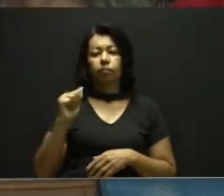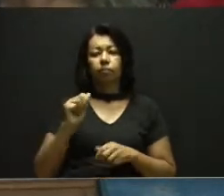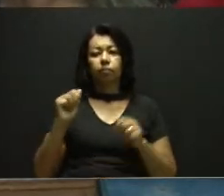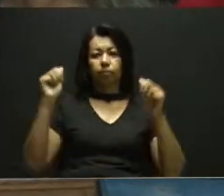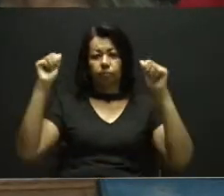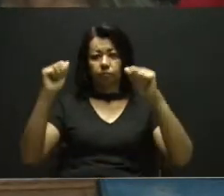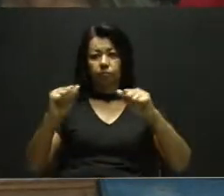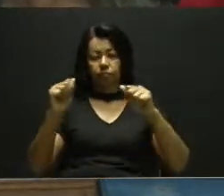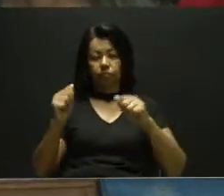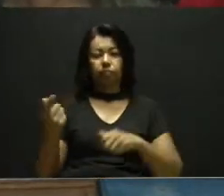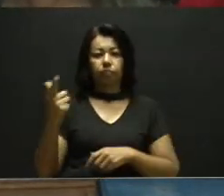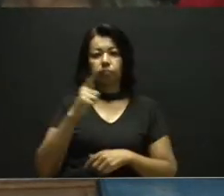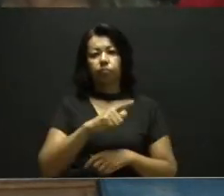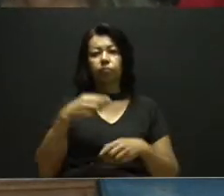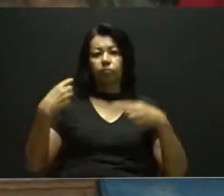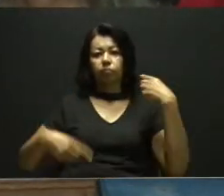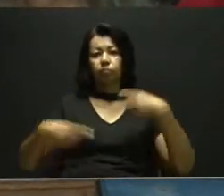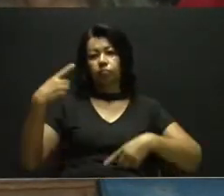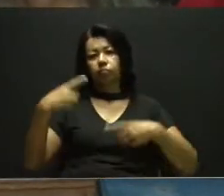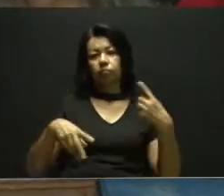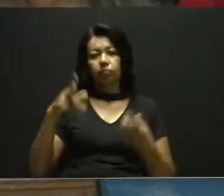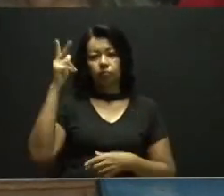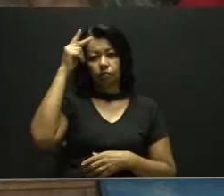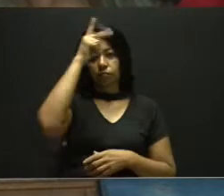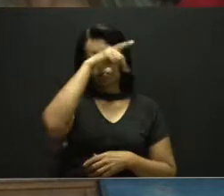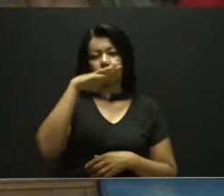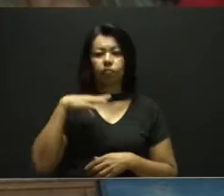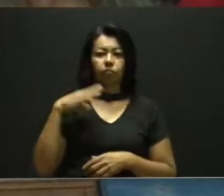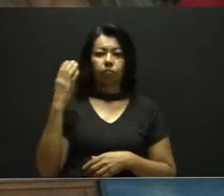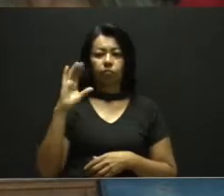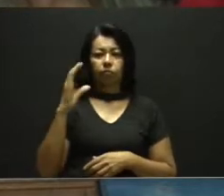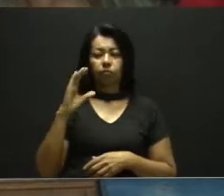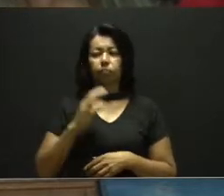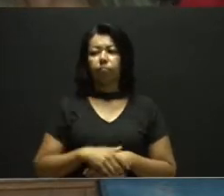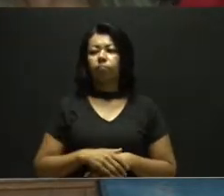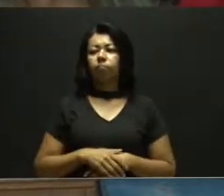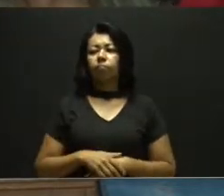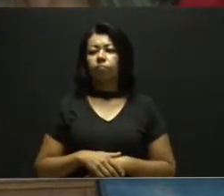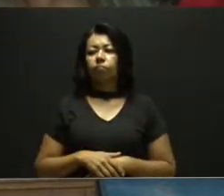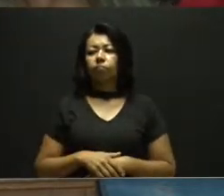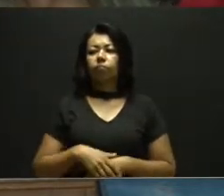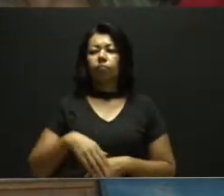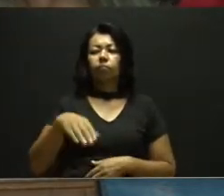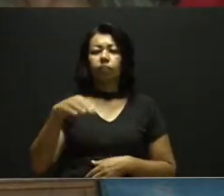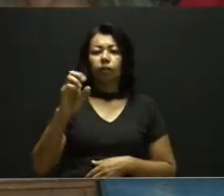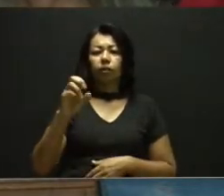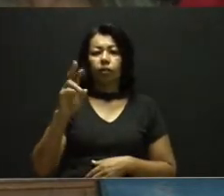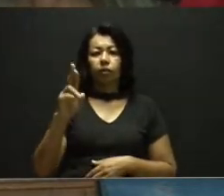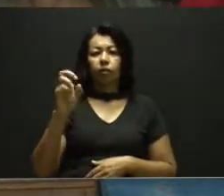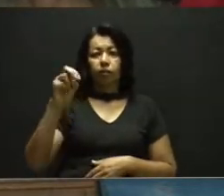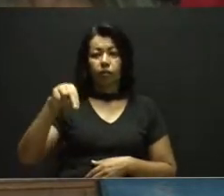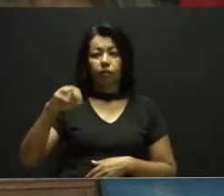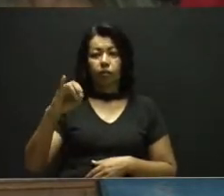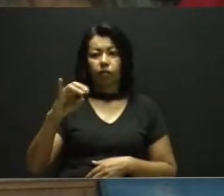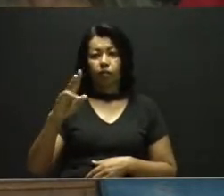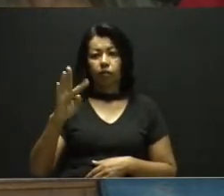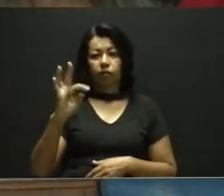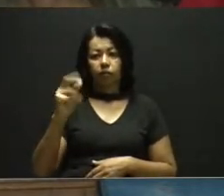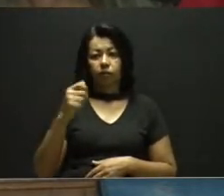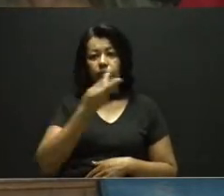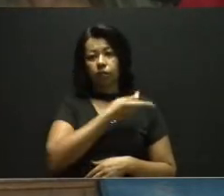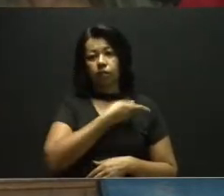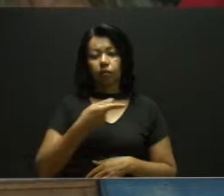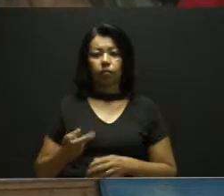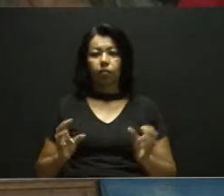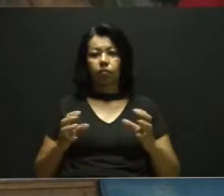políticas estratégicas da prefeitura municipal de cubatão erenita maria barbosa presidente do